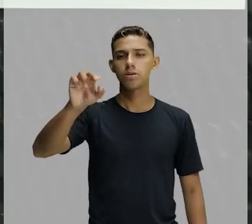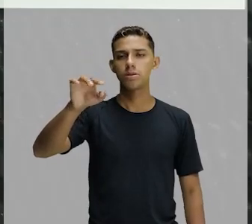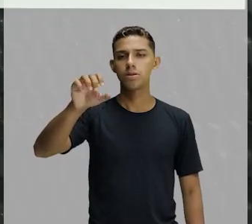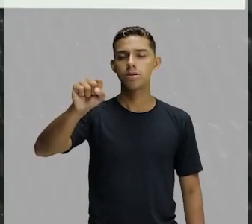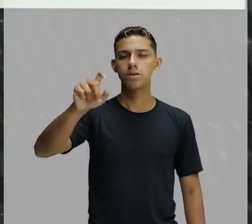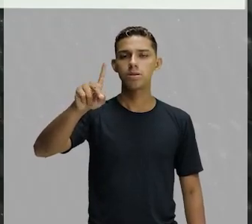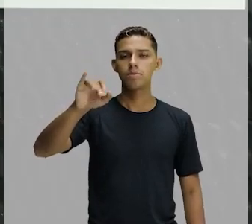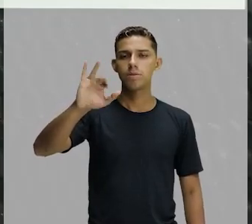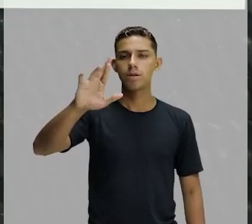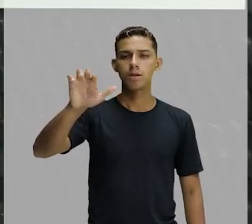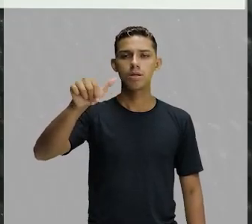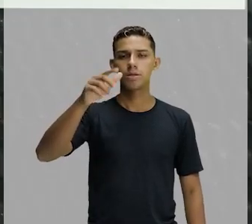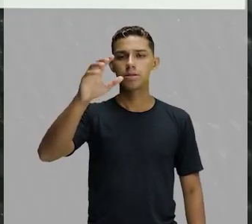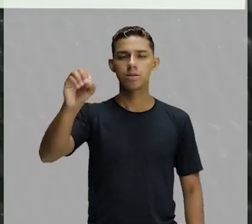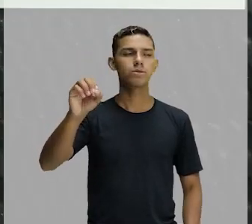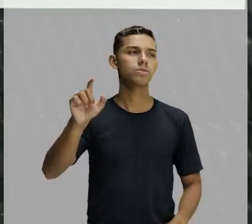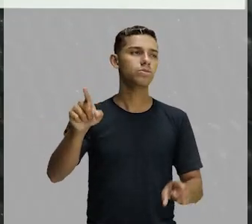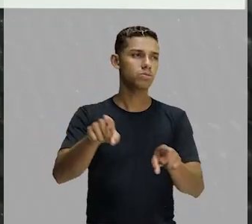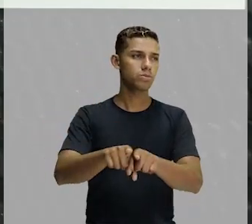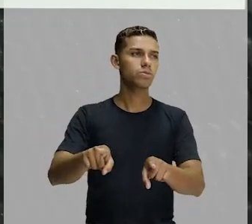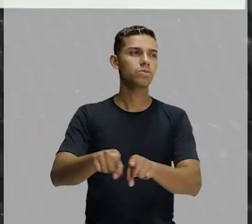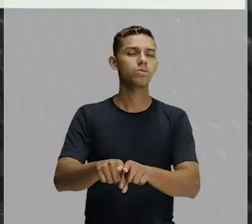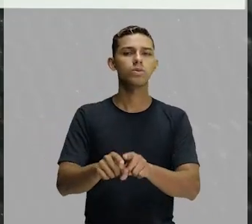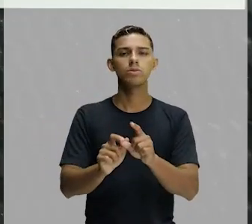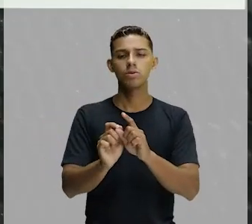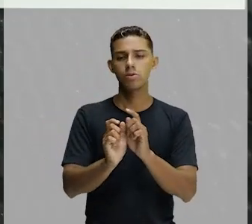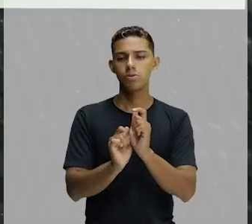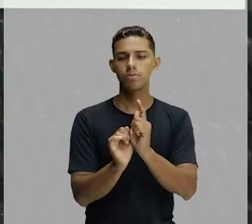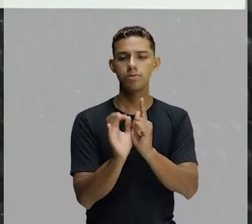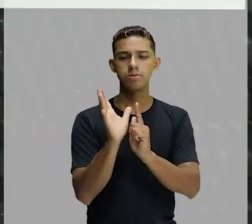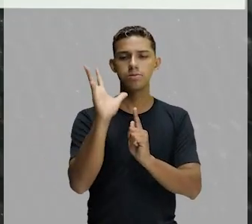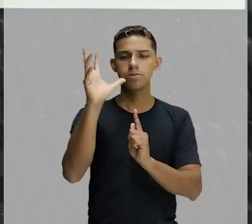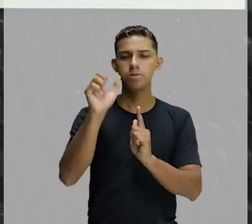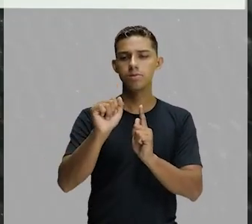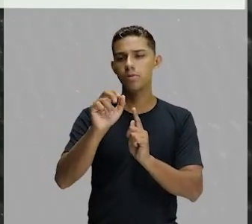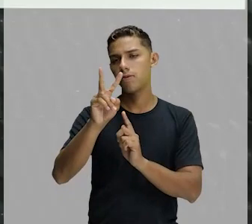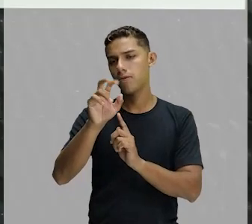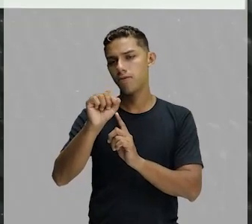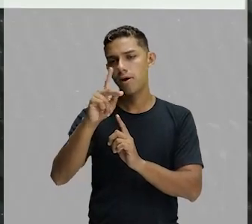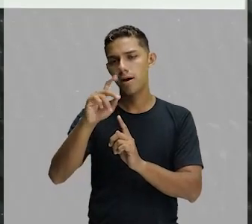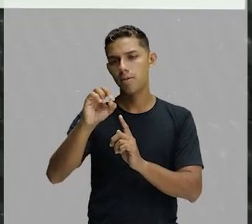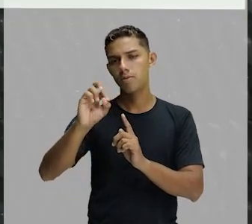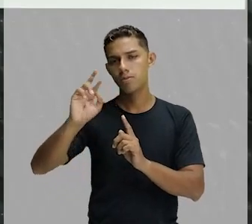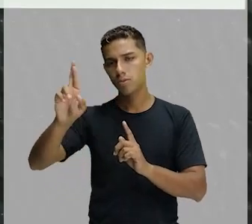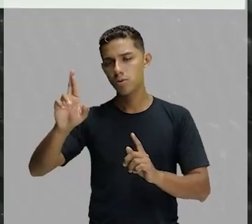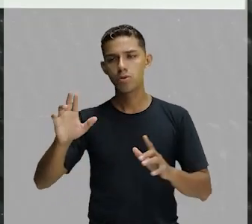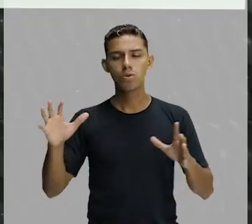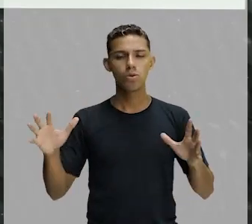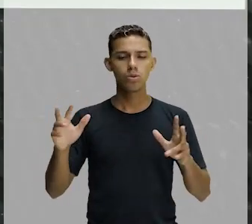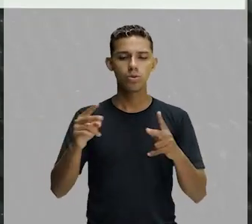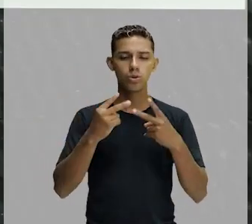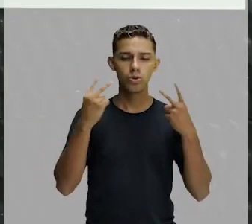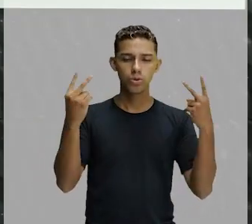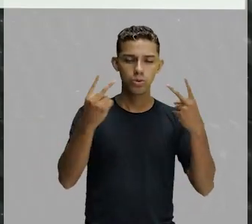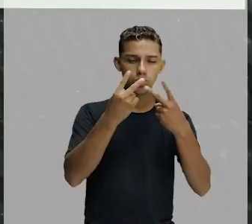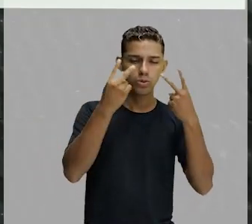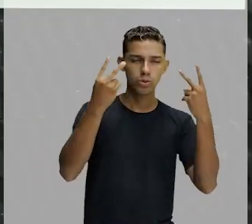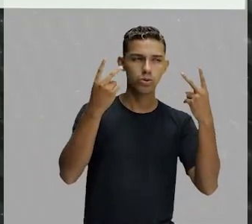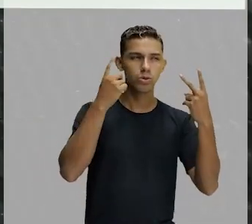essa água ela pode sair na forma de vapor através dos estômatos. Então, para que a planta não perca água